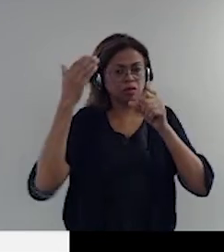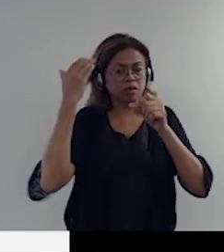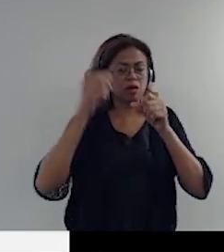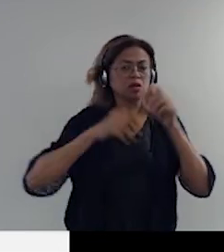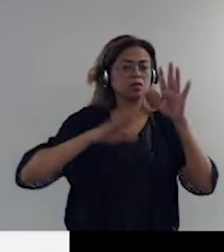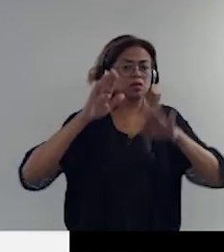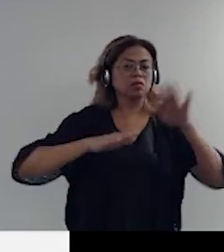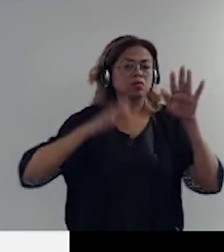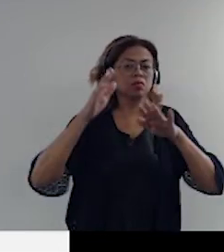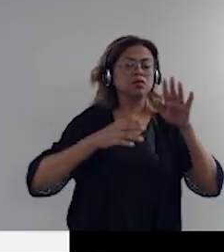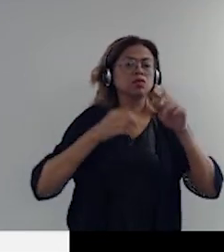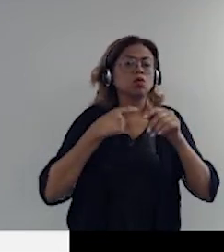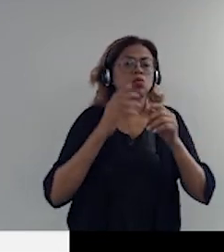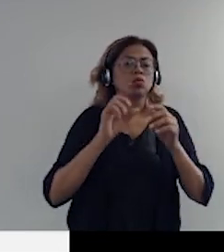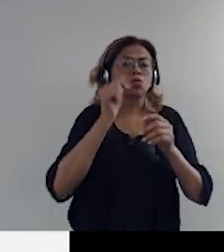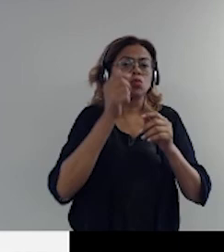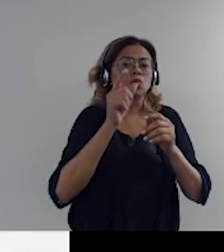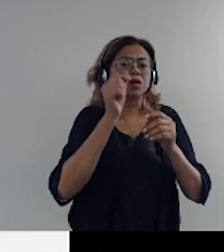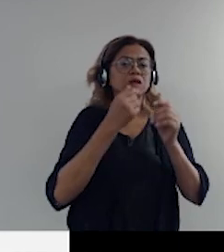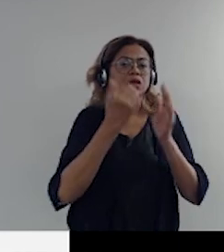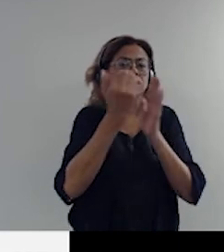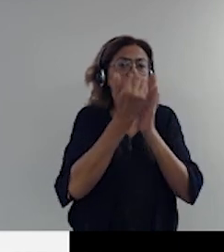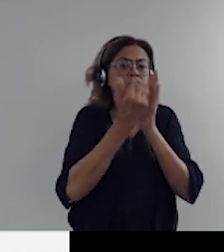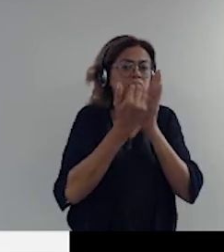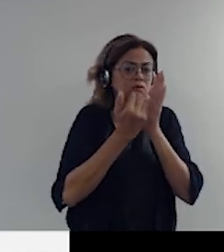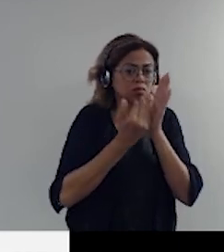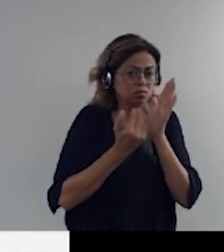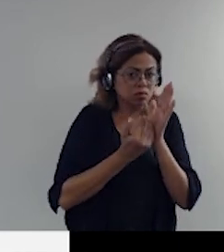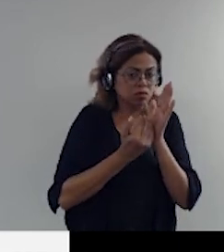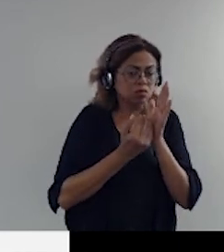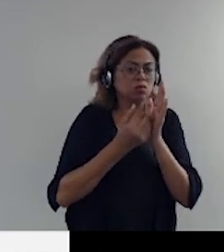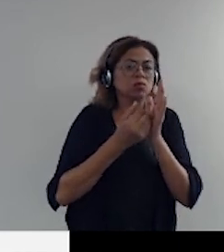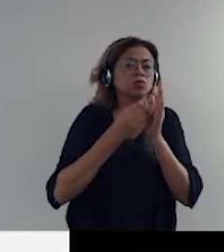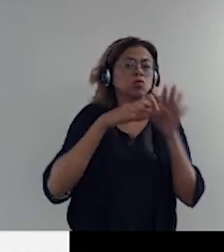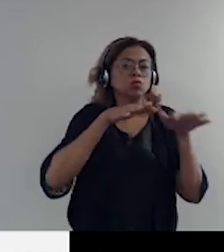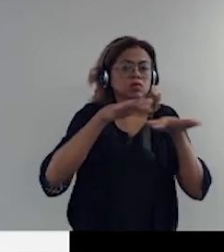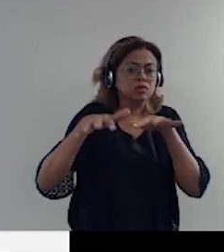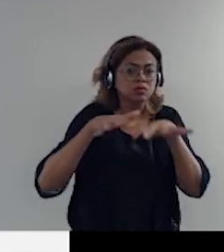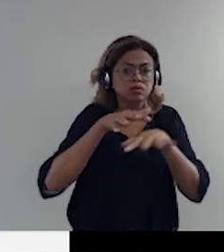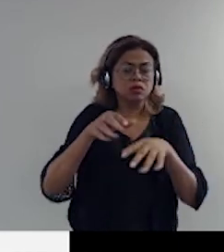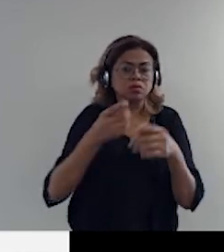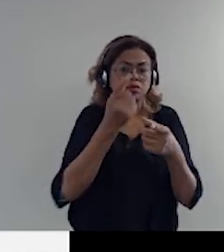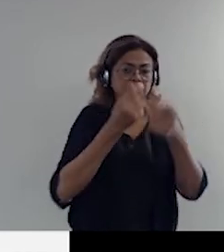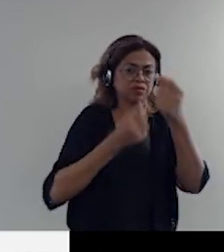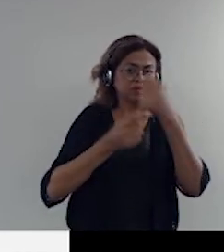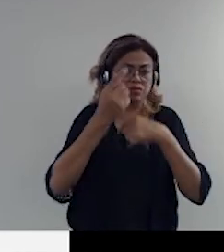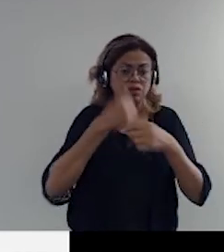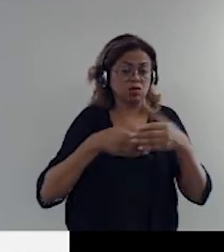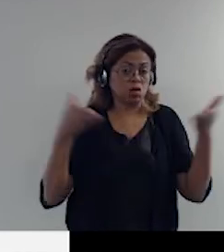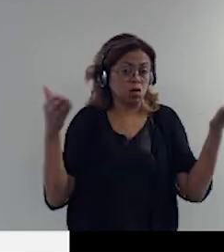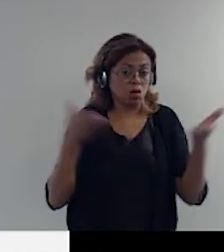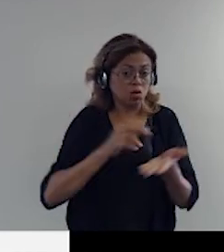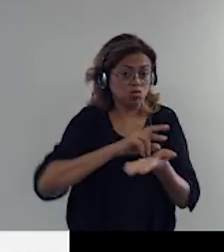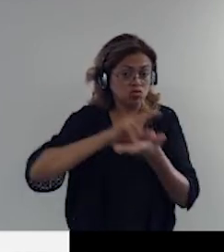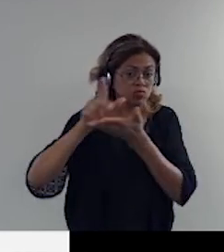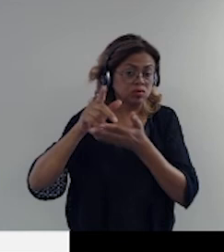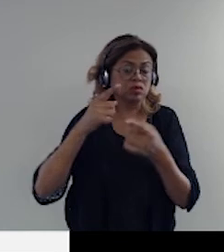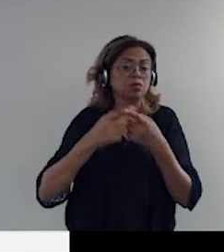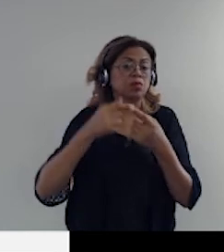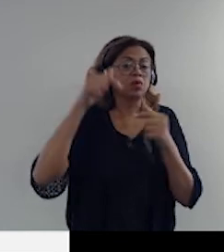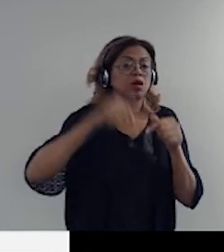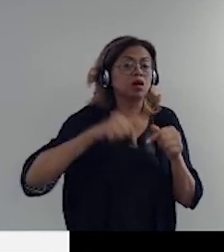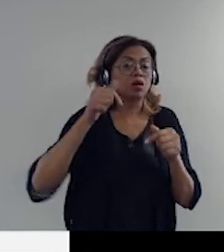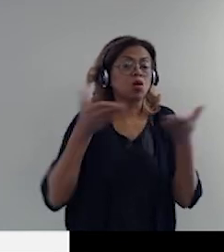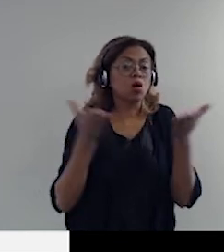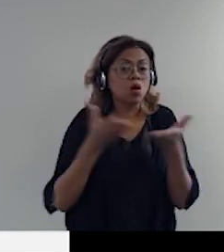regulação no sistema financeiro e aqui é uma crise sanitária. E portanto, você colocava o sistema financeiro em xeque.